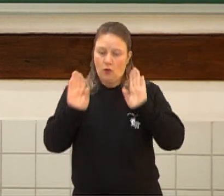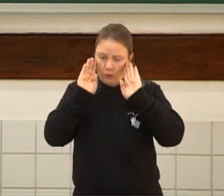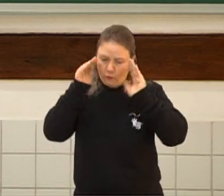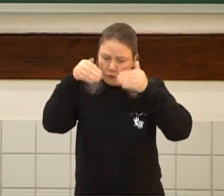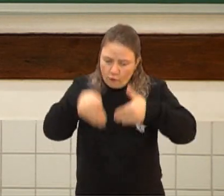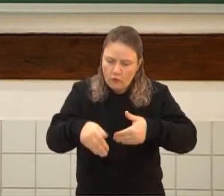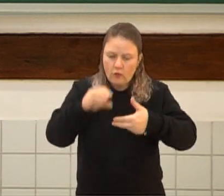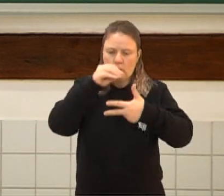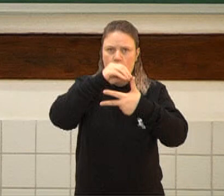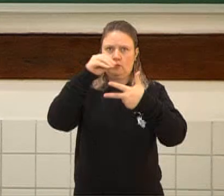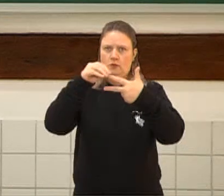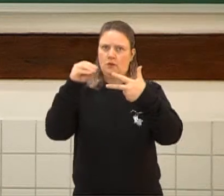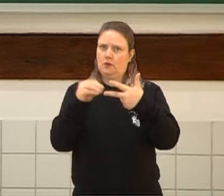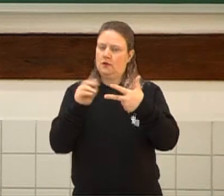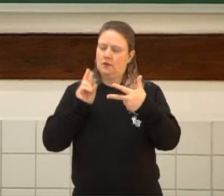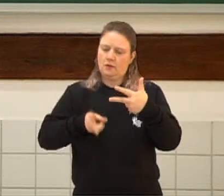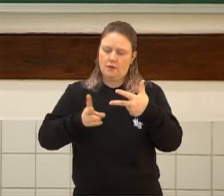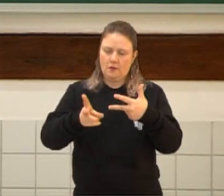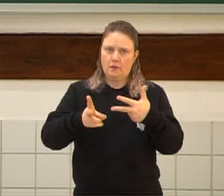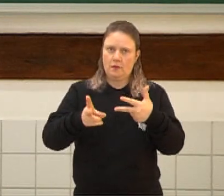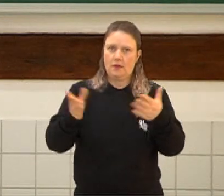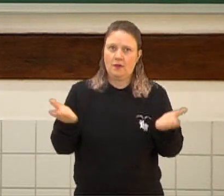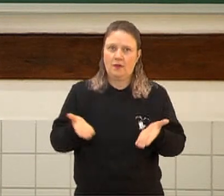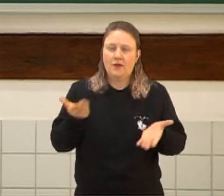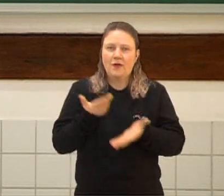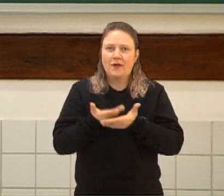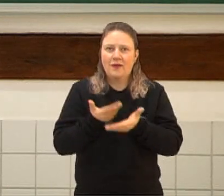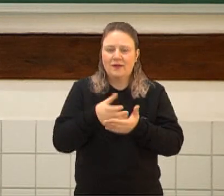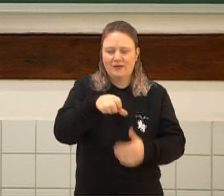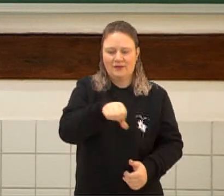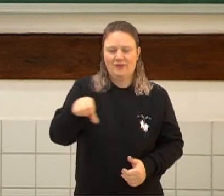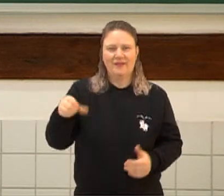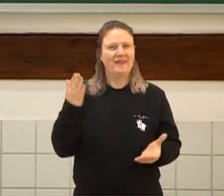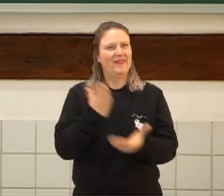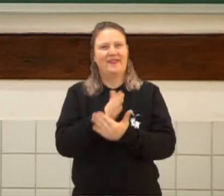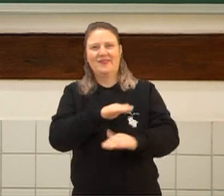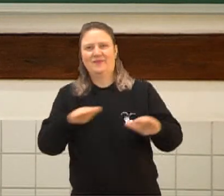sempre. Então, aula de 99 encerrando, gente. Espero vocês